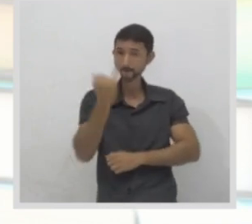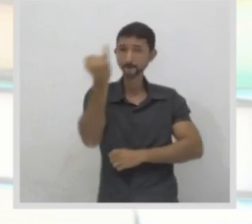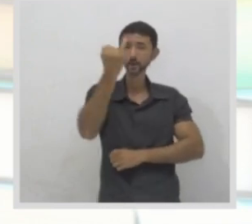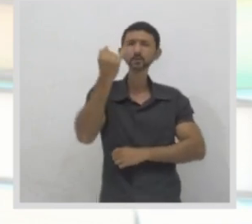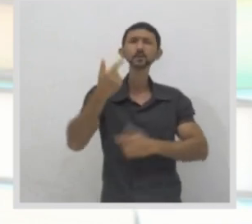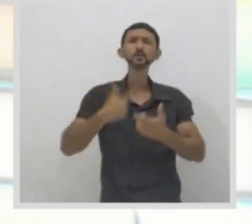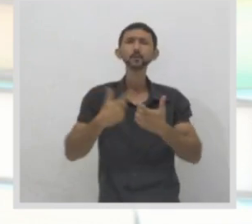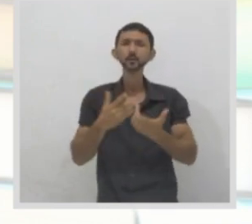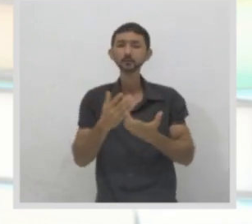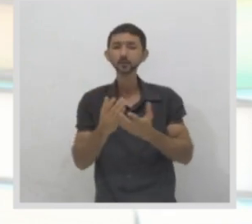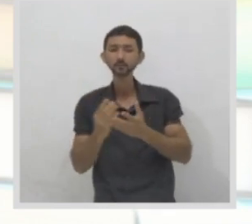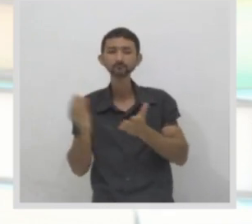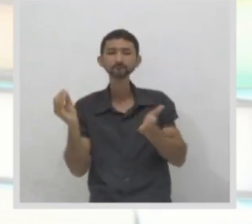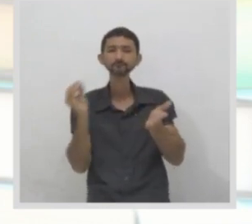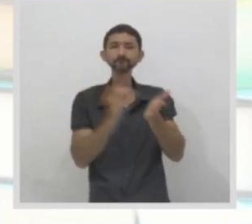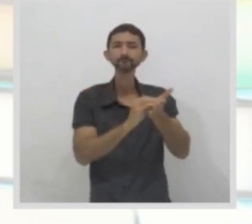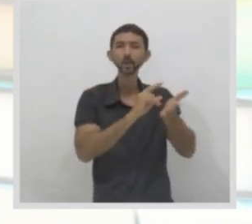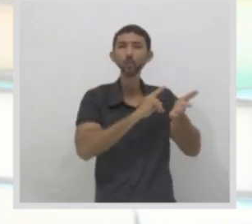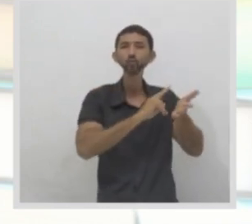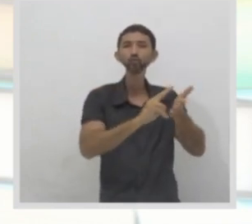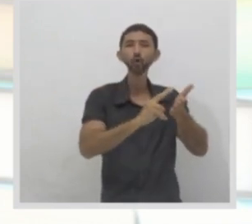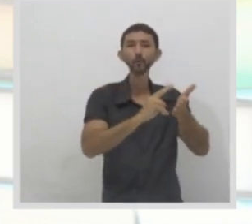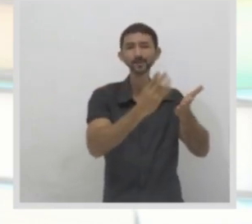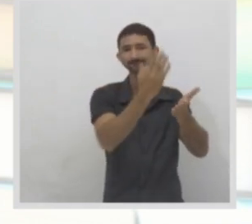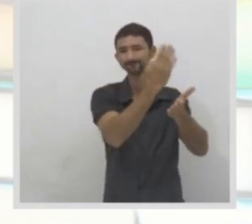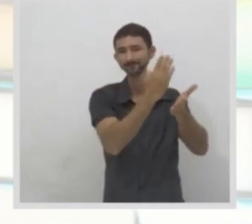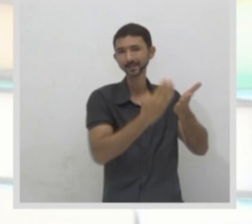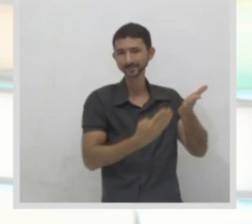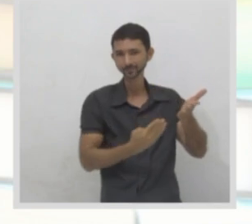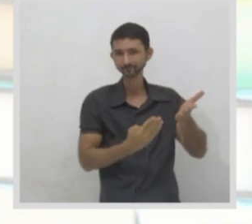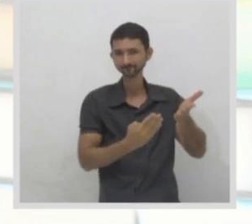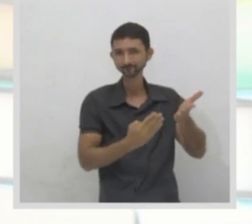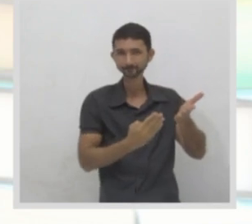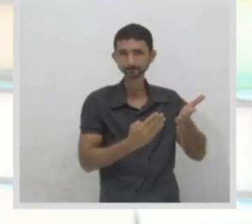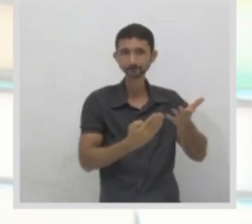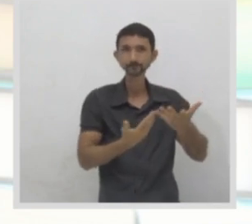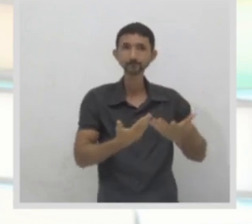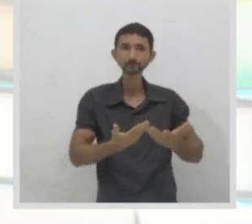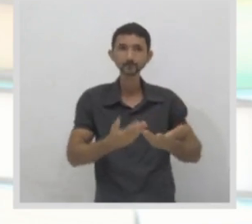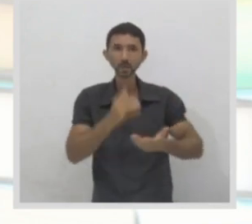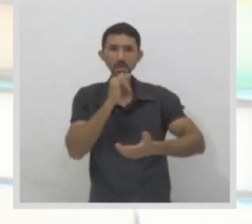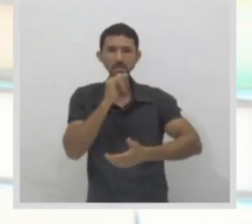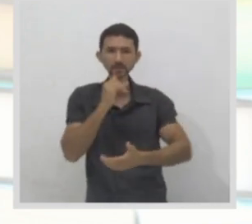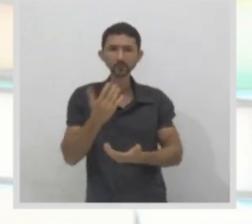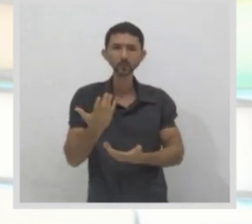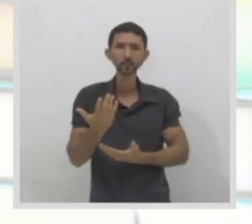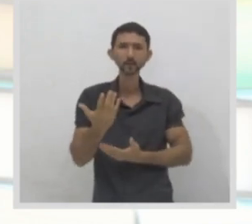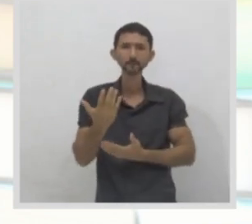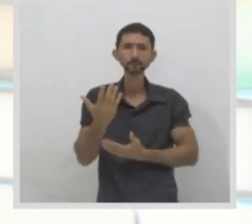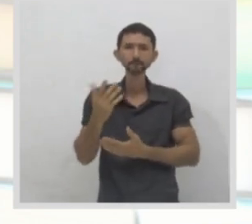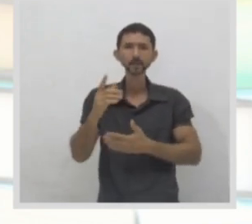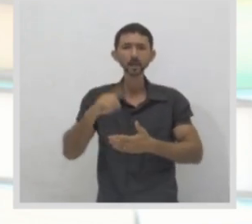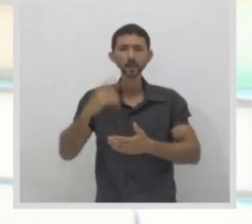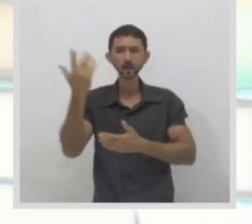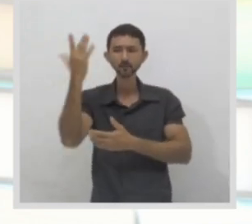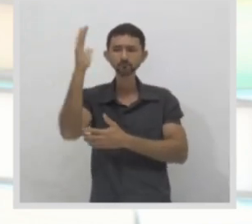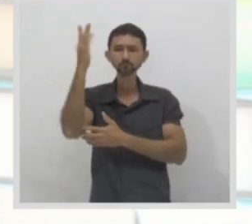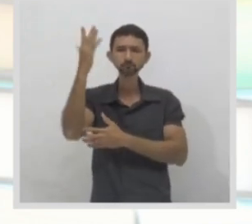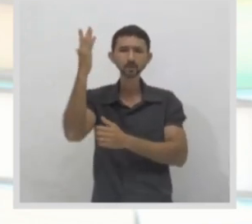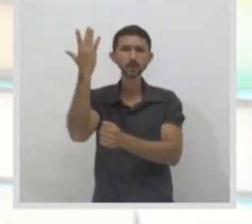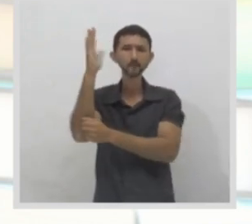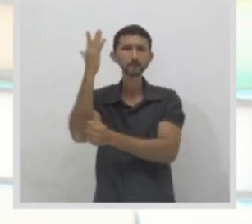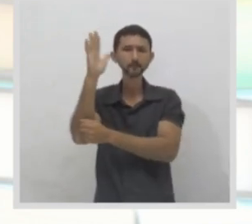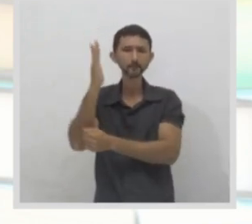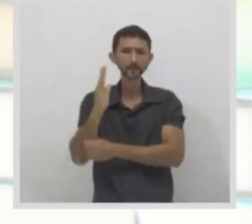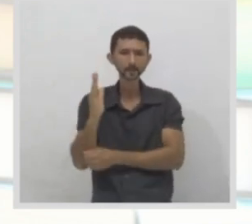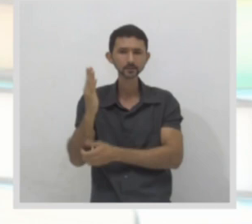o nome para o nosso território. Né? Ele tinha a finalidade